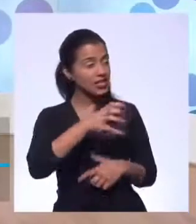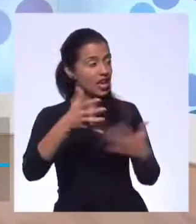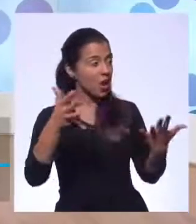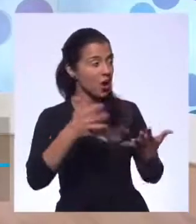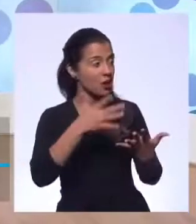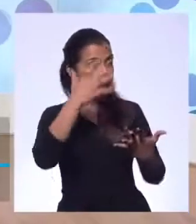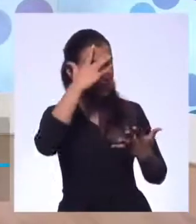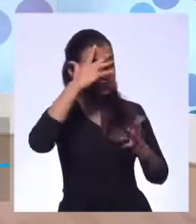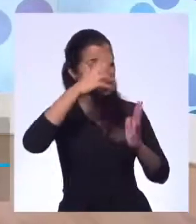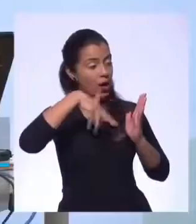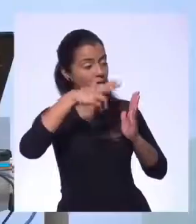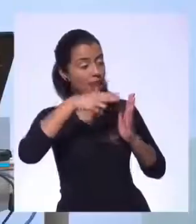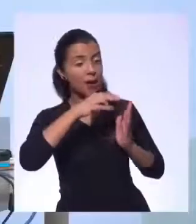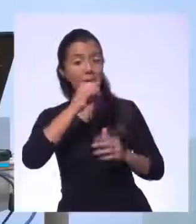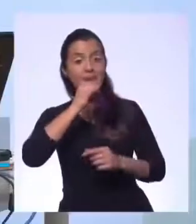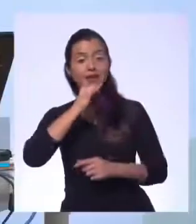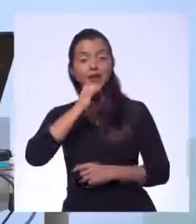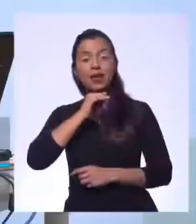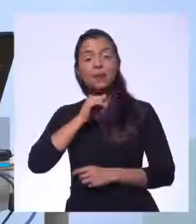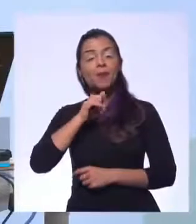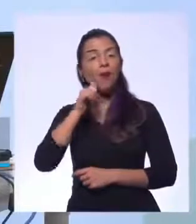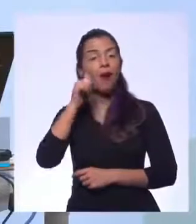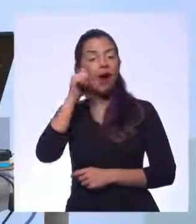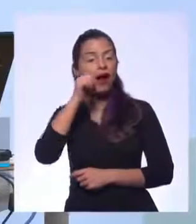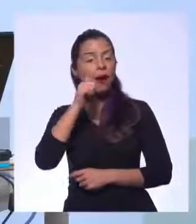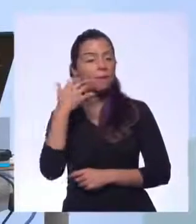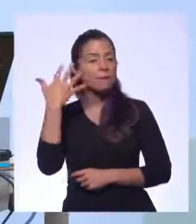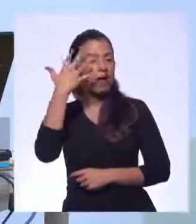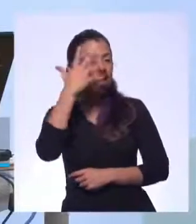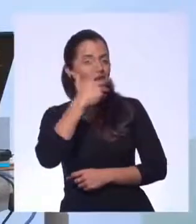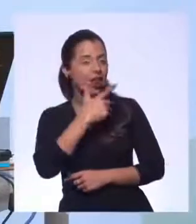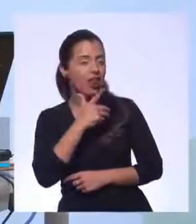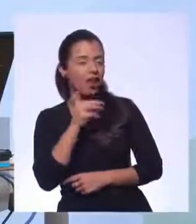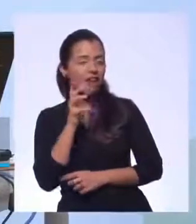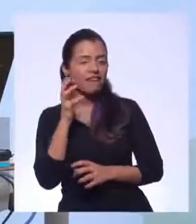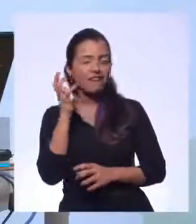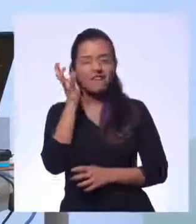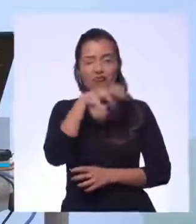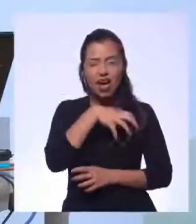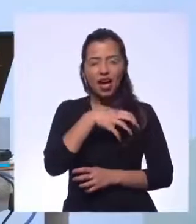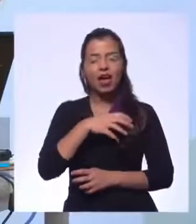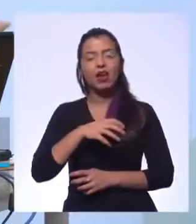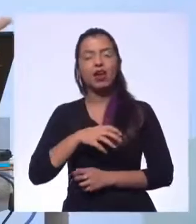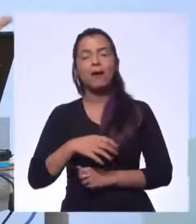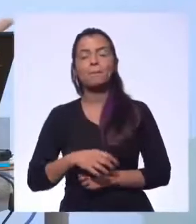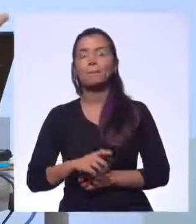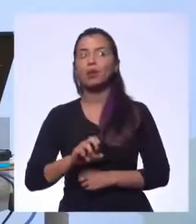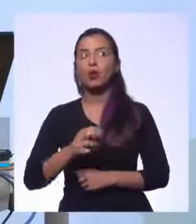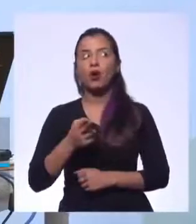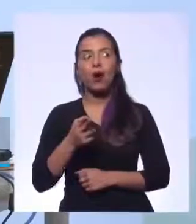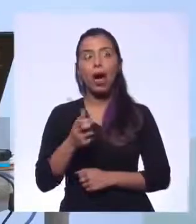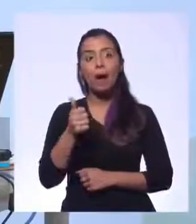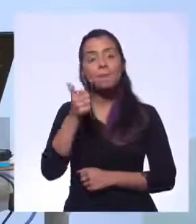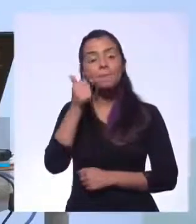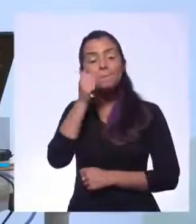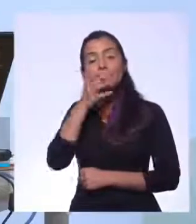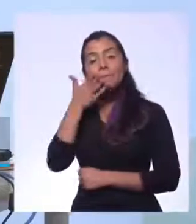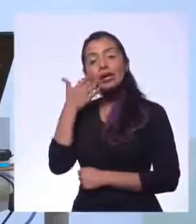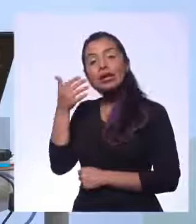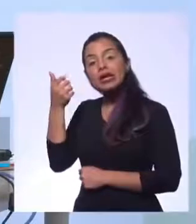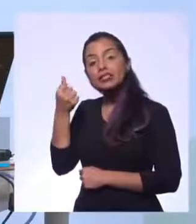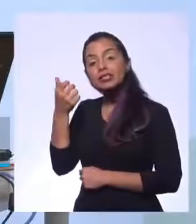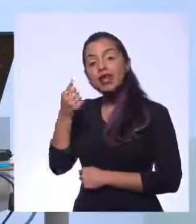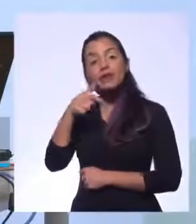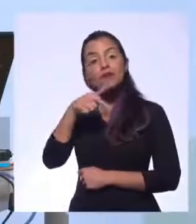releituras, por exemplo, do filme da Bela e a Fera. Isso. Do filme da Branca de Neve e dos Sete Anões. E aí, se você reparar,